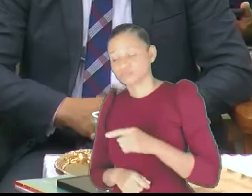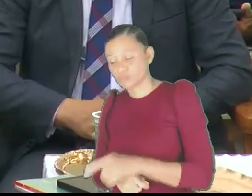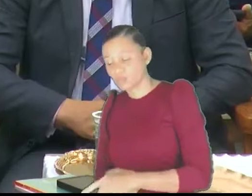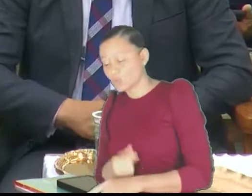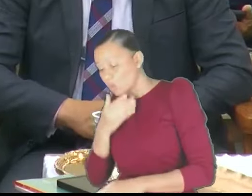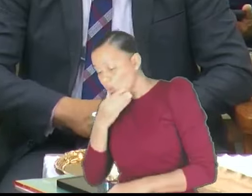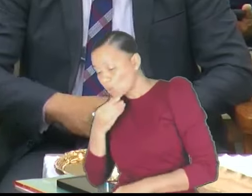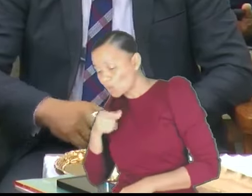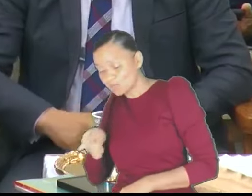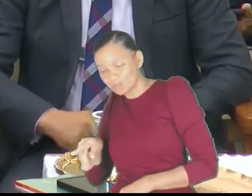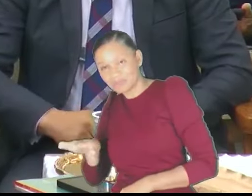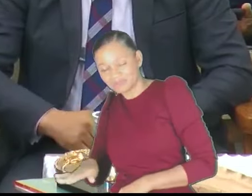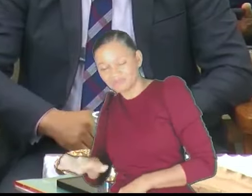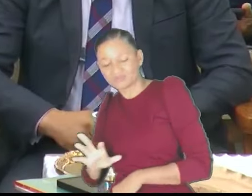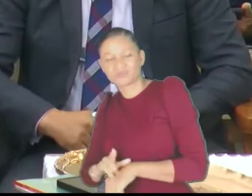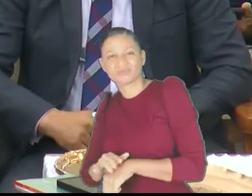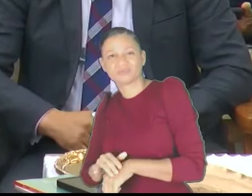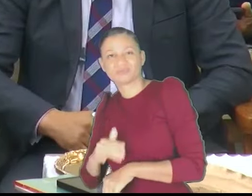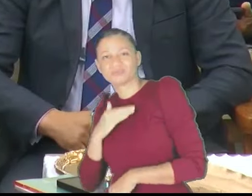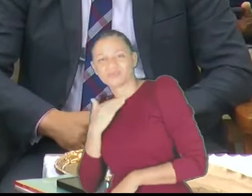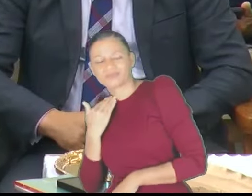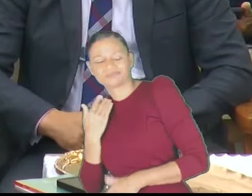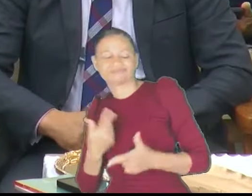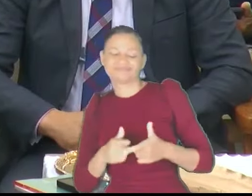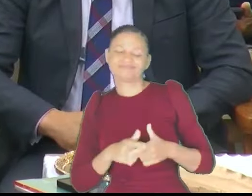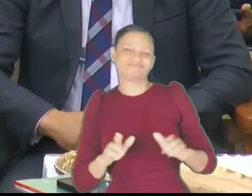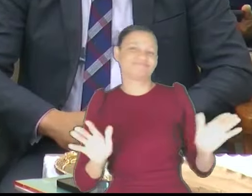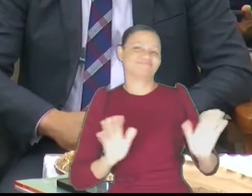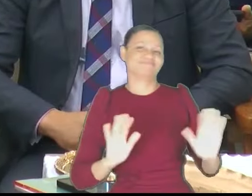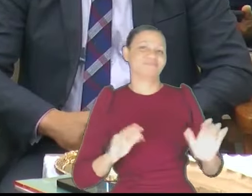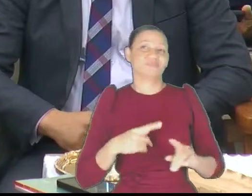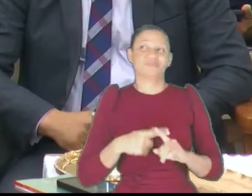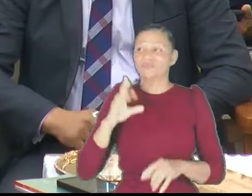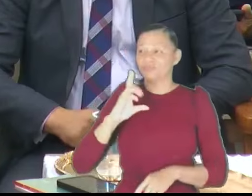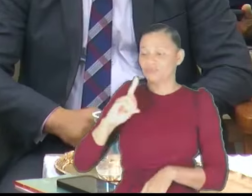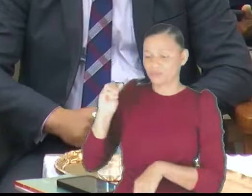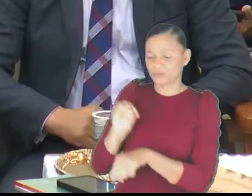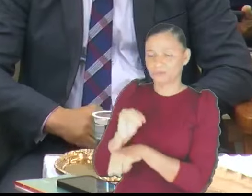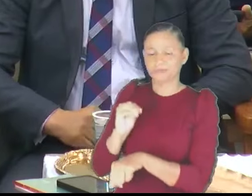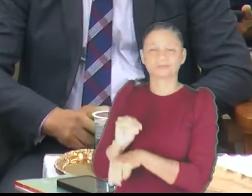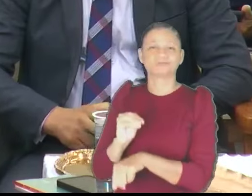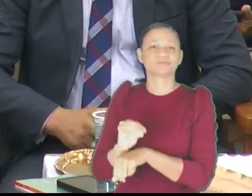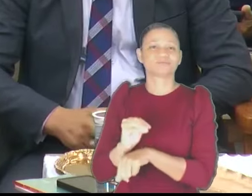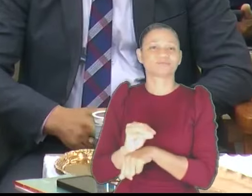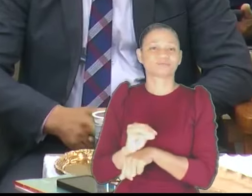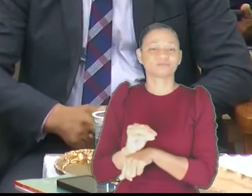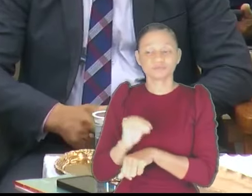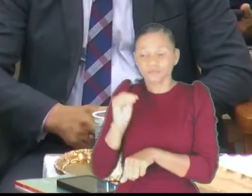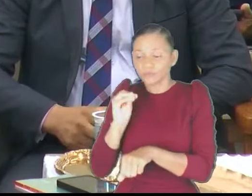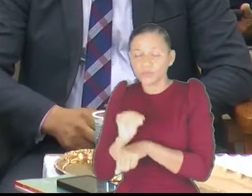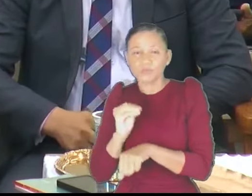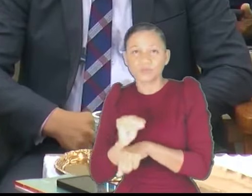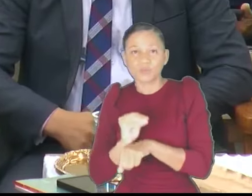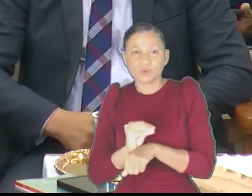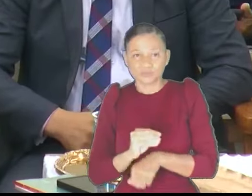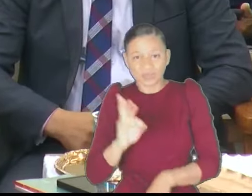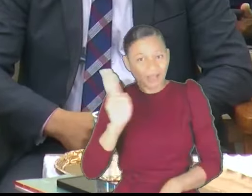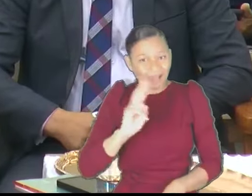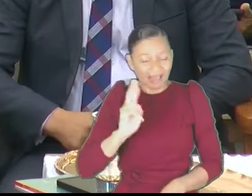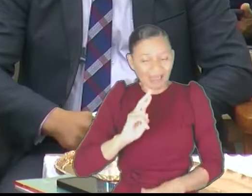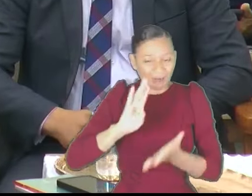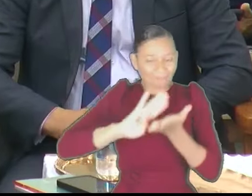e morreu. Mas não tem problema, porque o Deus que provê, meu irmão, Ele não provê só real na sua conta,